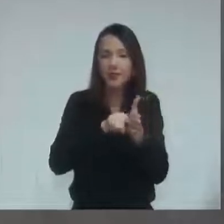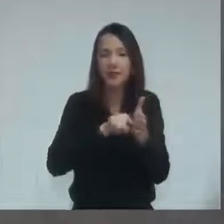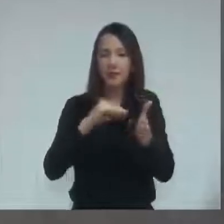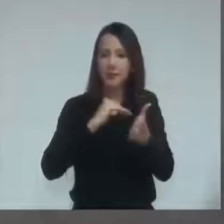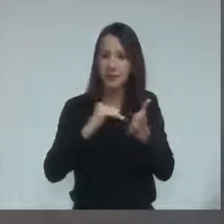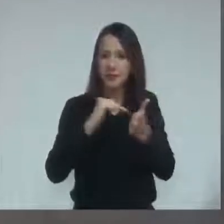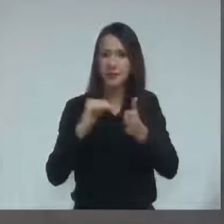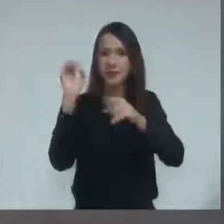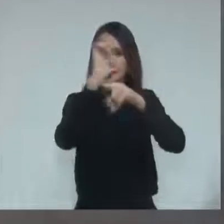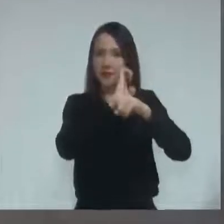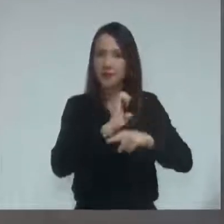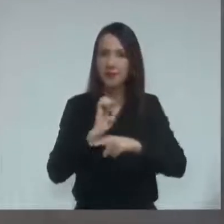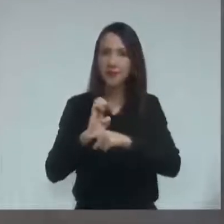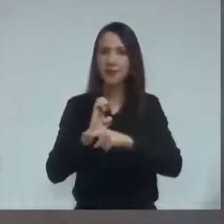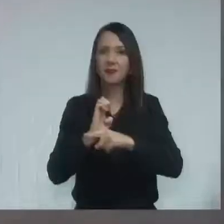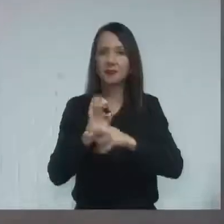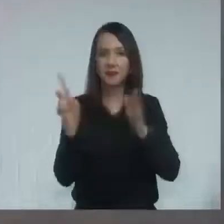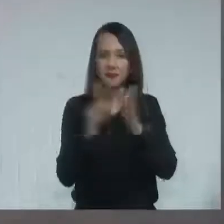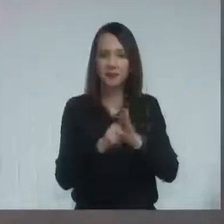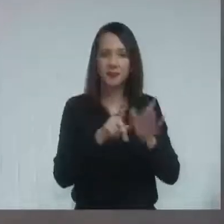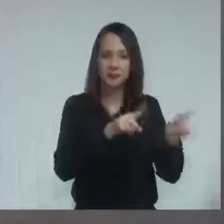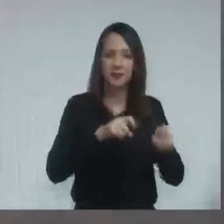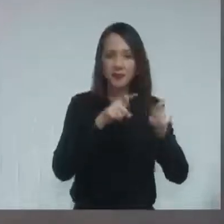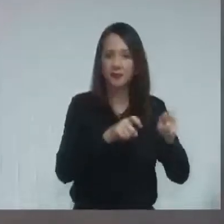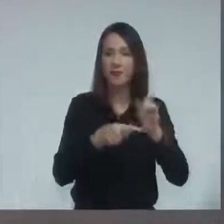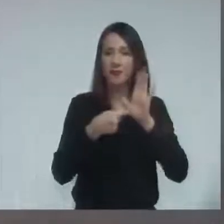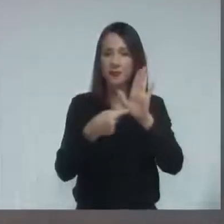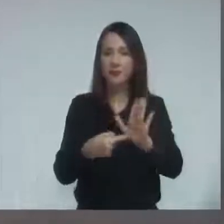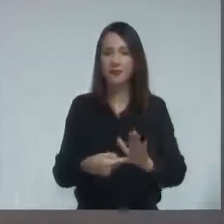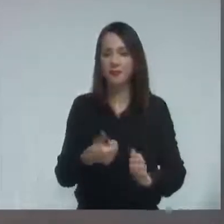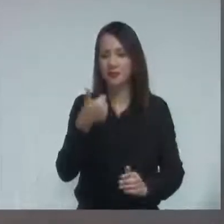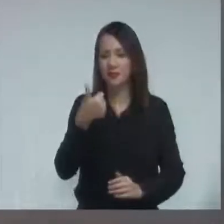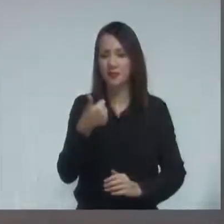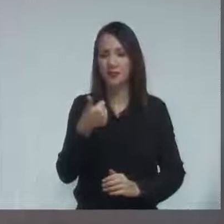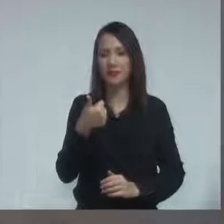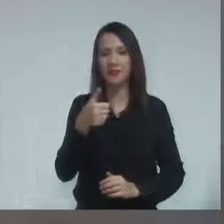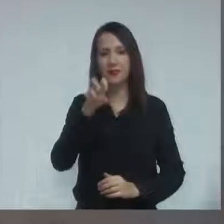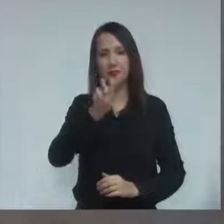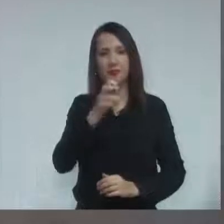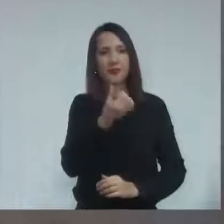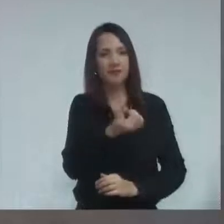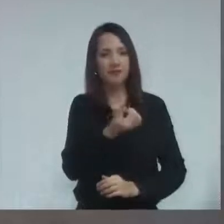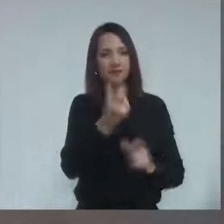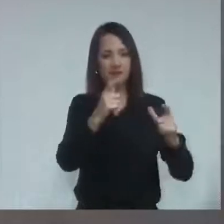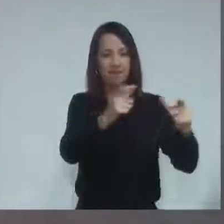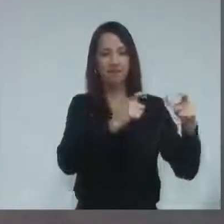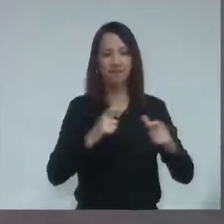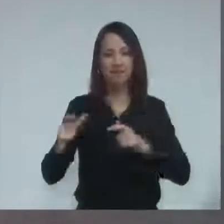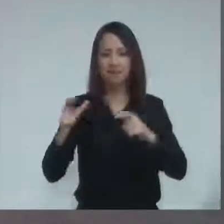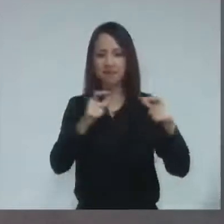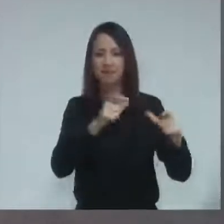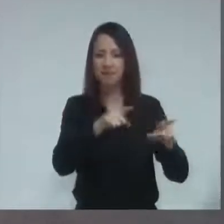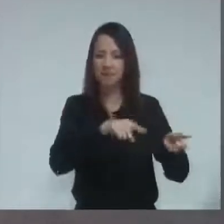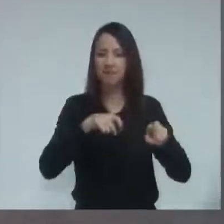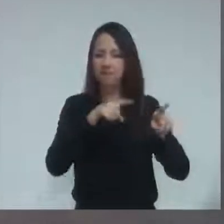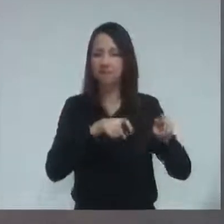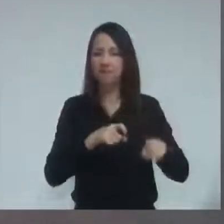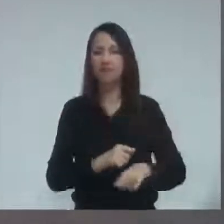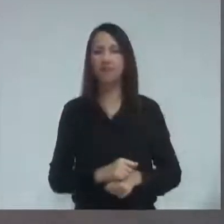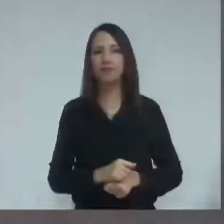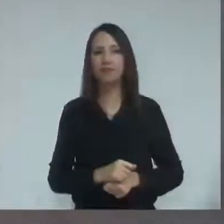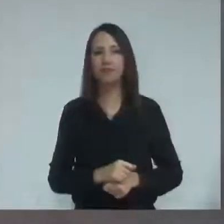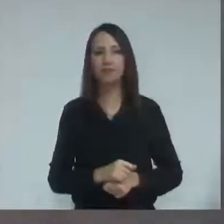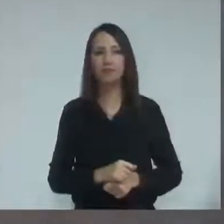Agricultura, pelas Casas de Agricultura, apontam 156 propriedades rurais. O CAR, que é o Cadastro Ambiental